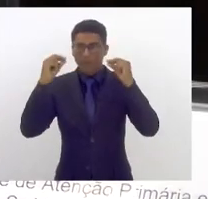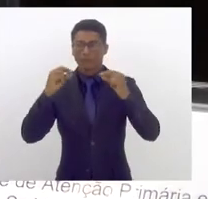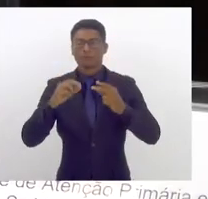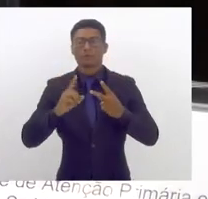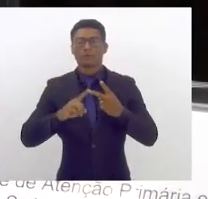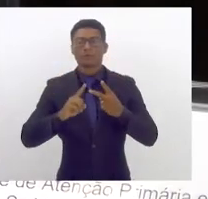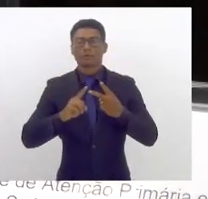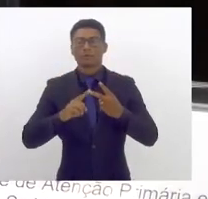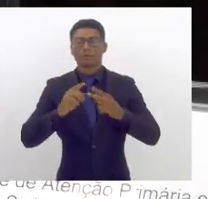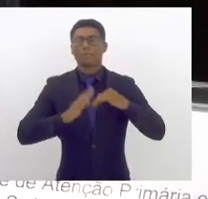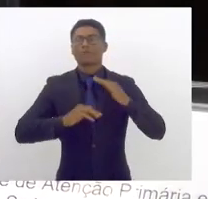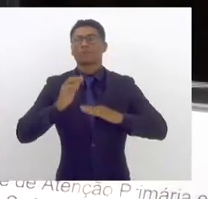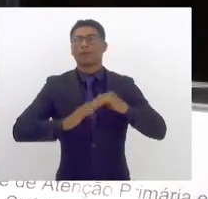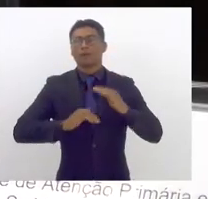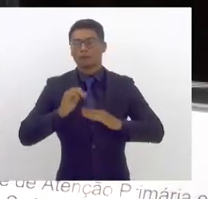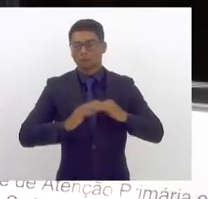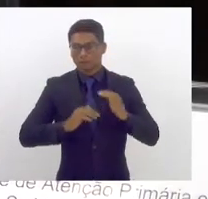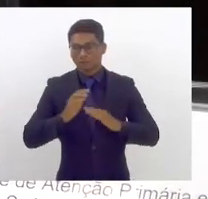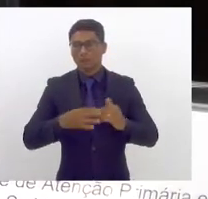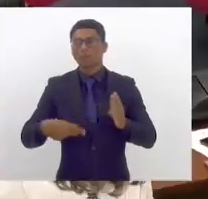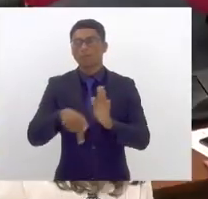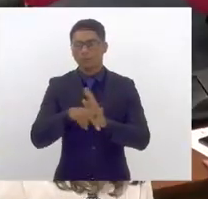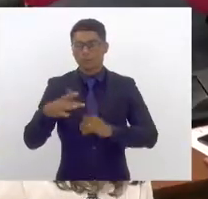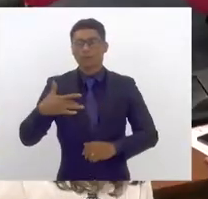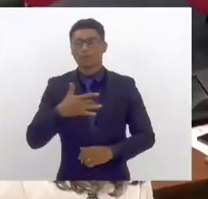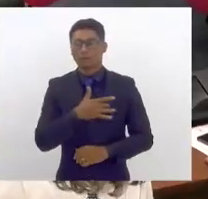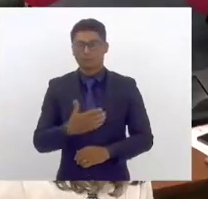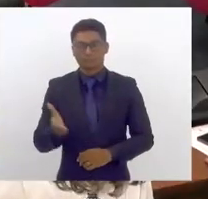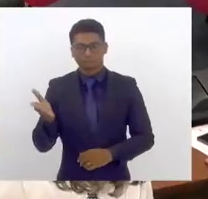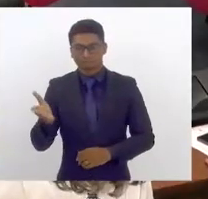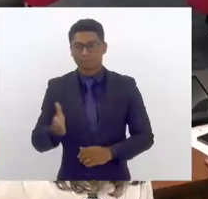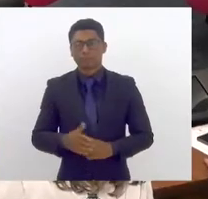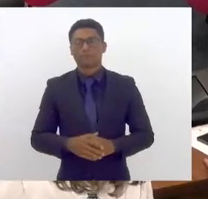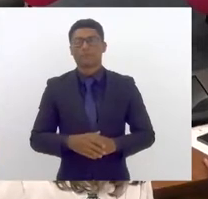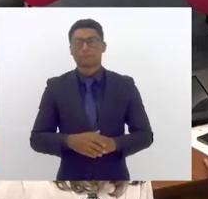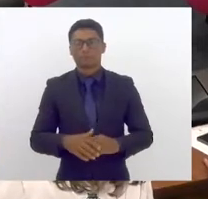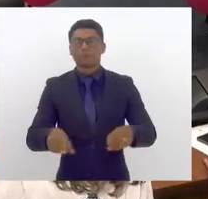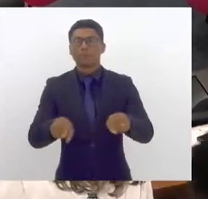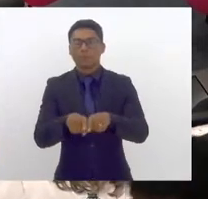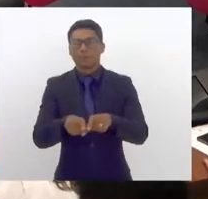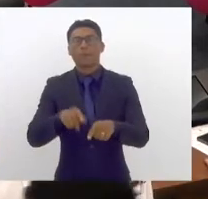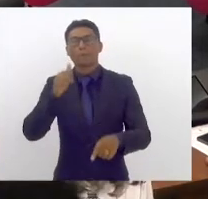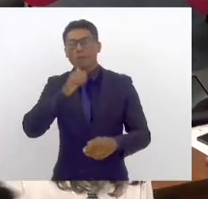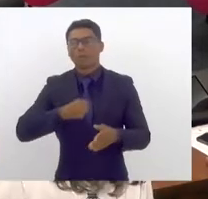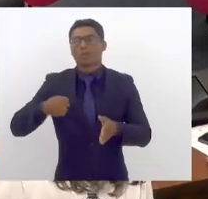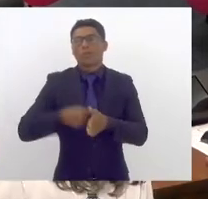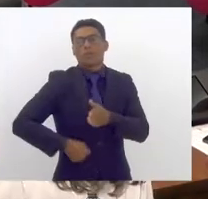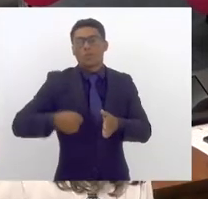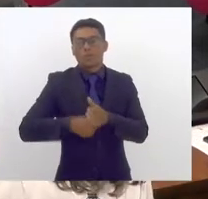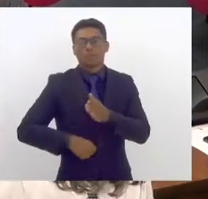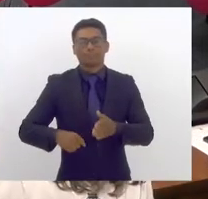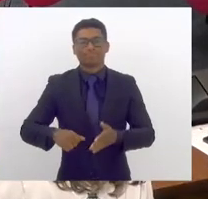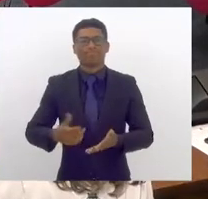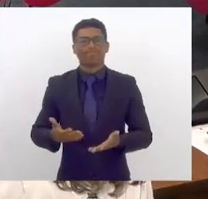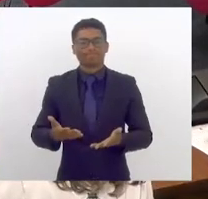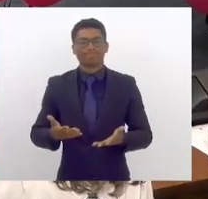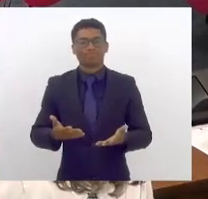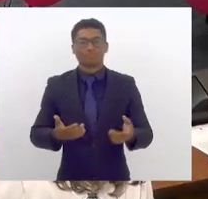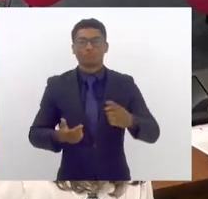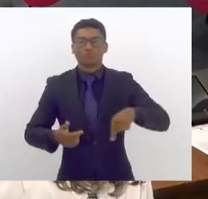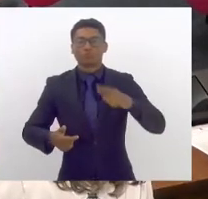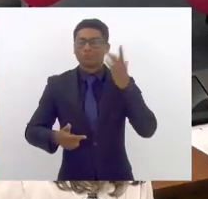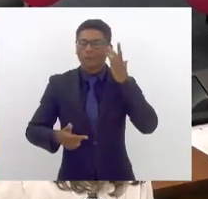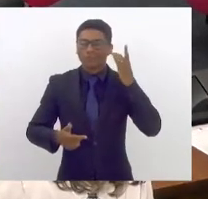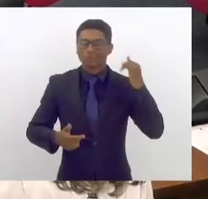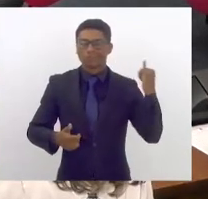técnica da Saúde enquanto uma mulher de luta comprometida com aquilo que para nós é muito caro